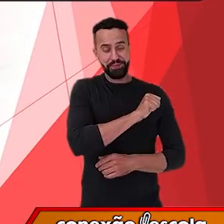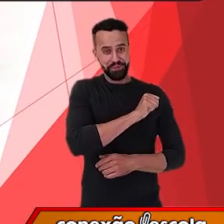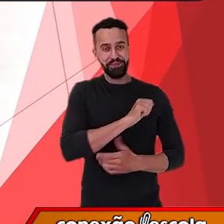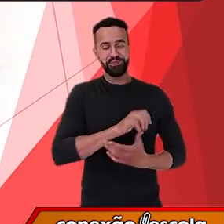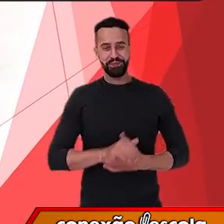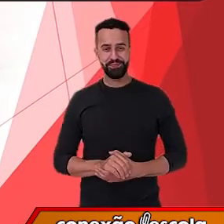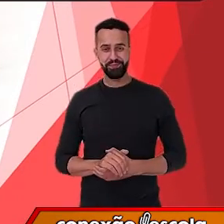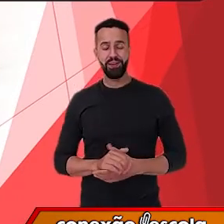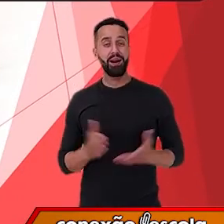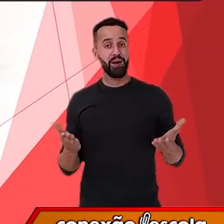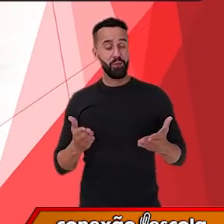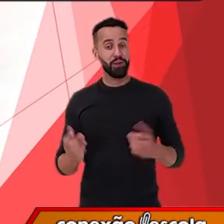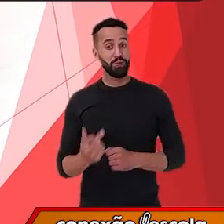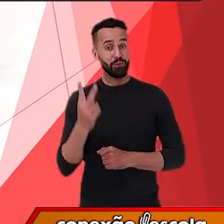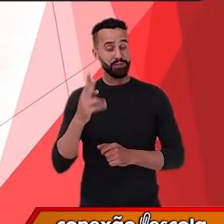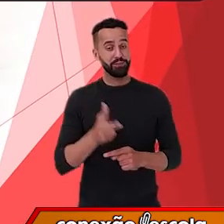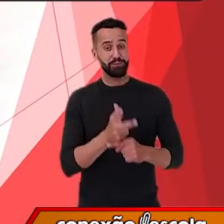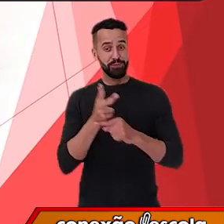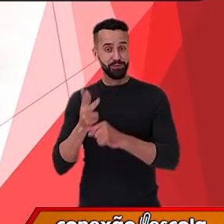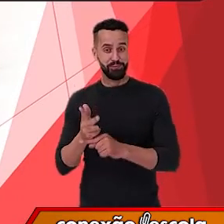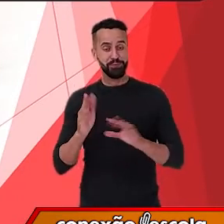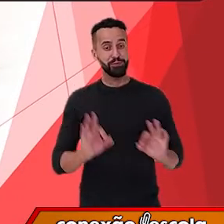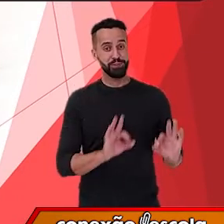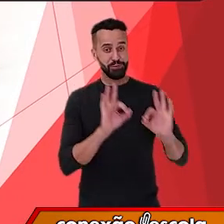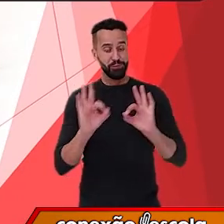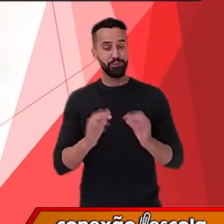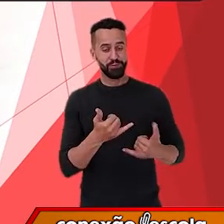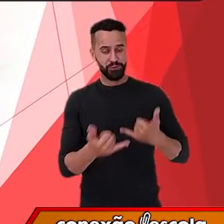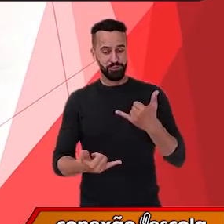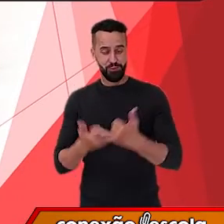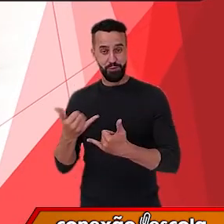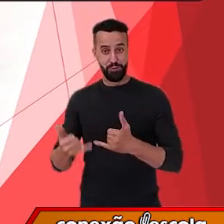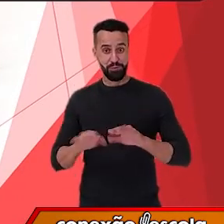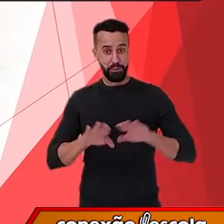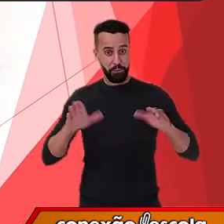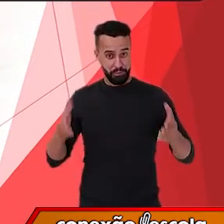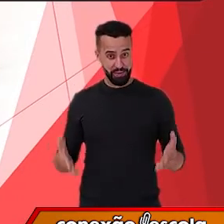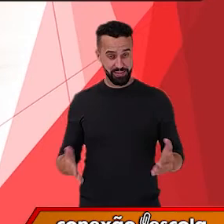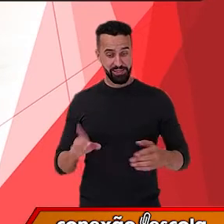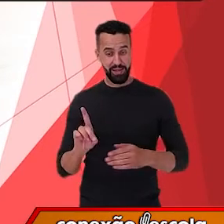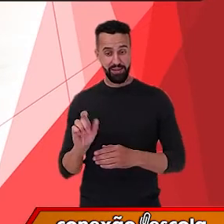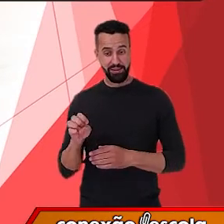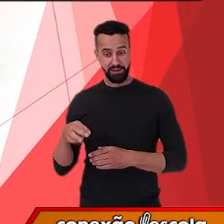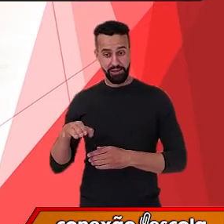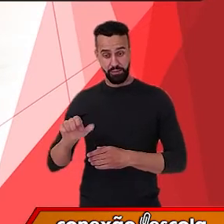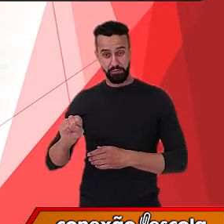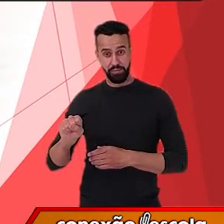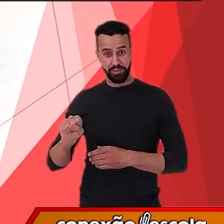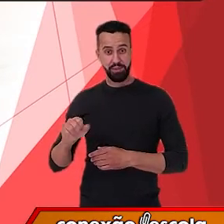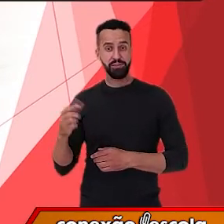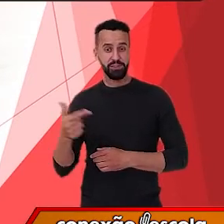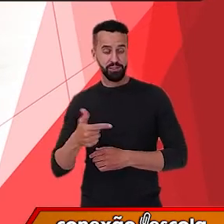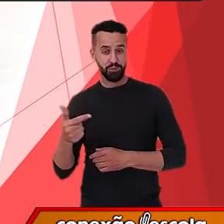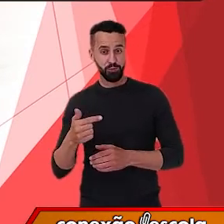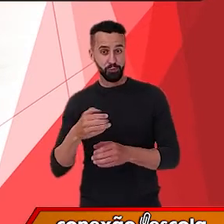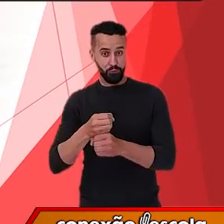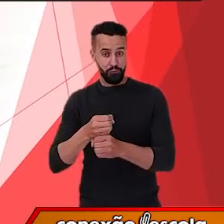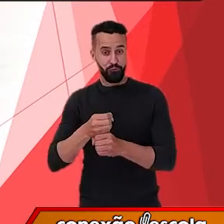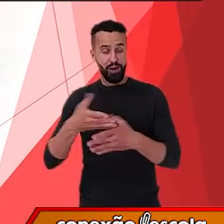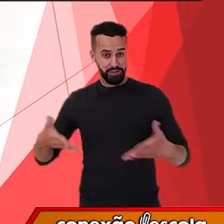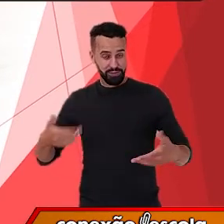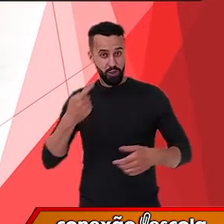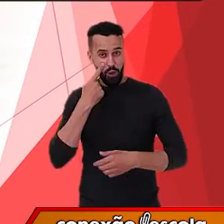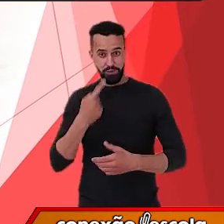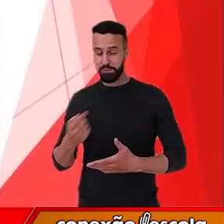Agora, nós vamos ver dois vídeos que trabalham jogos de mesa. No primeiro, o jogo de damas. E no segundo, o jogo